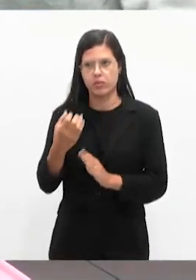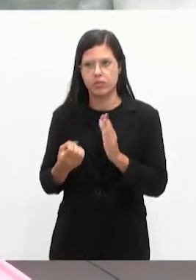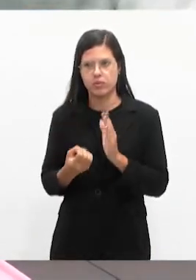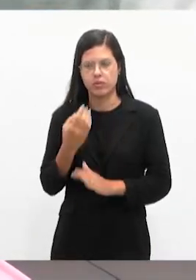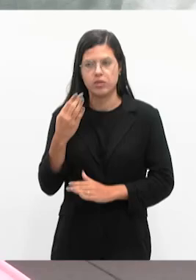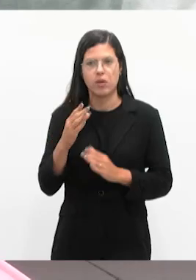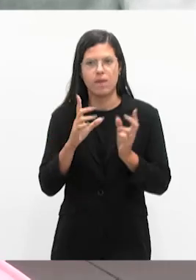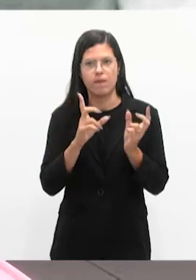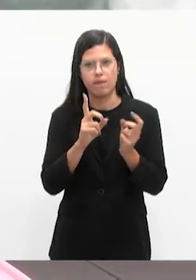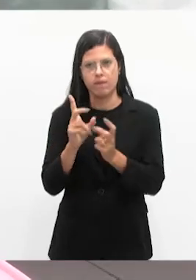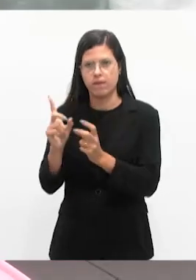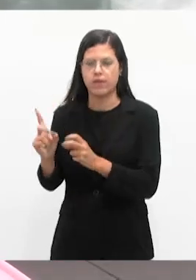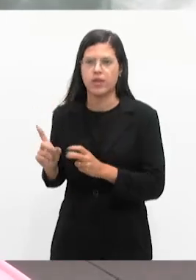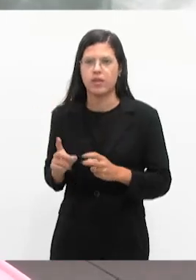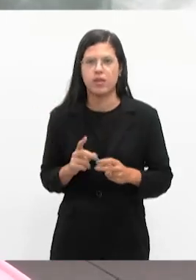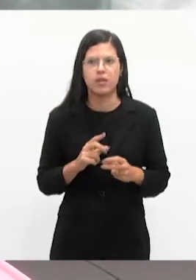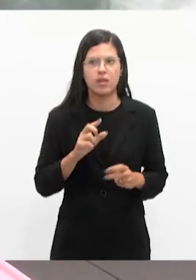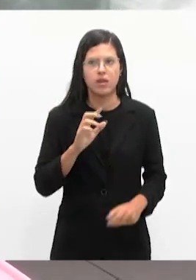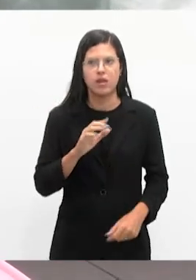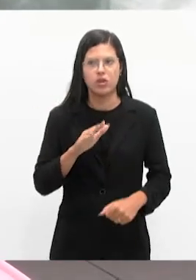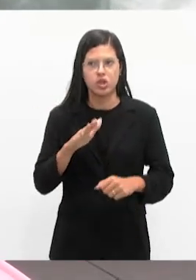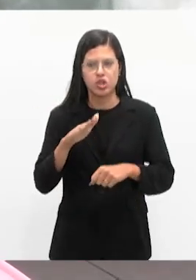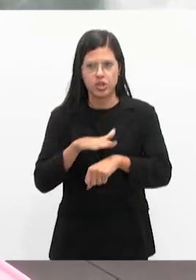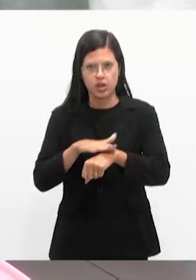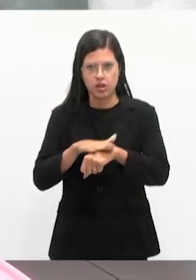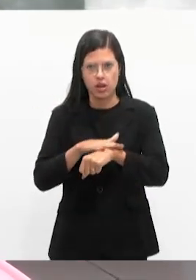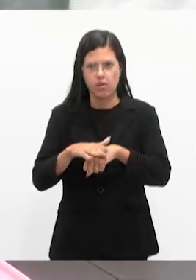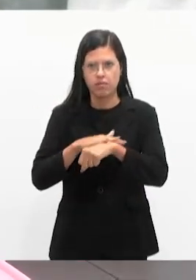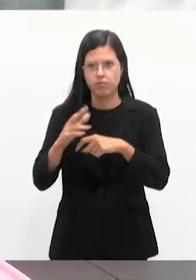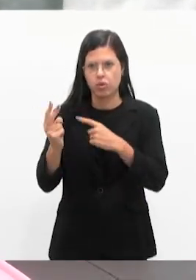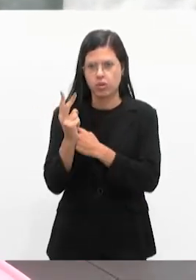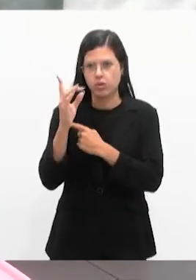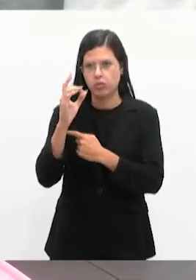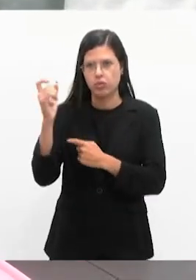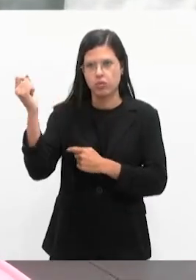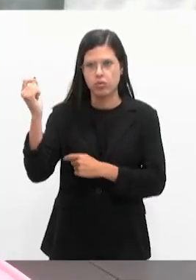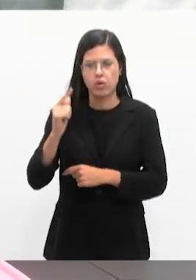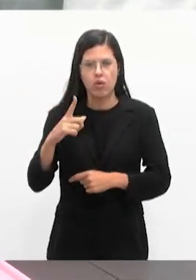e comercialização de filtros solares que tenham determinada substância tal.